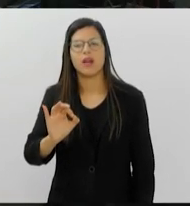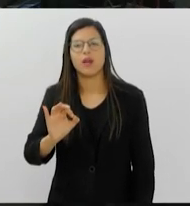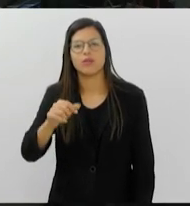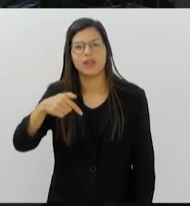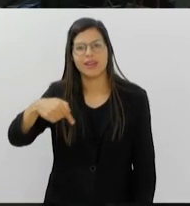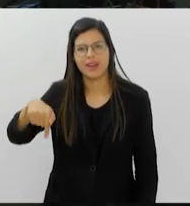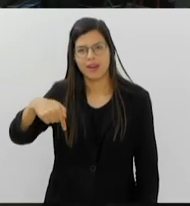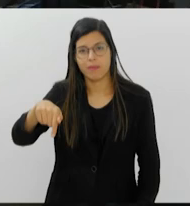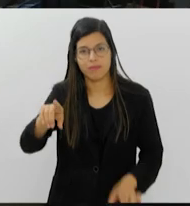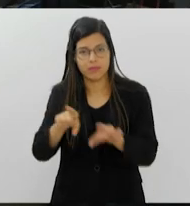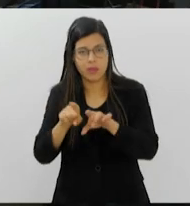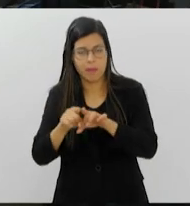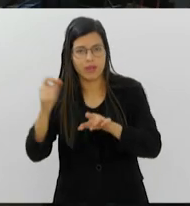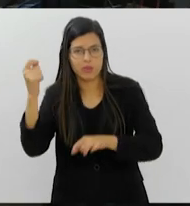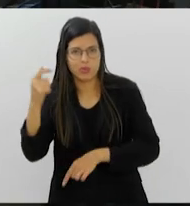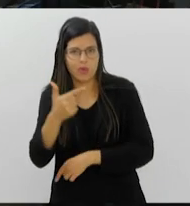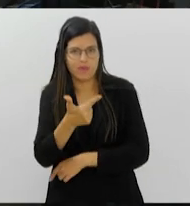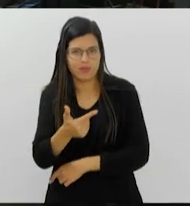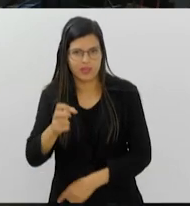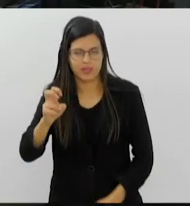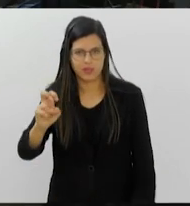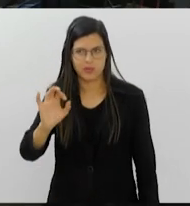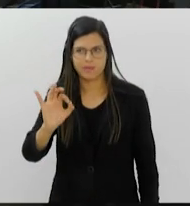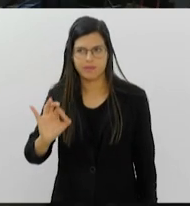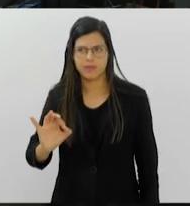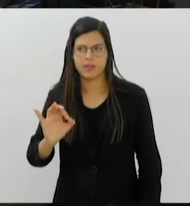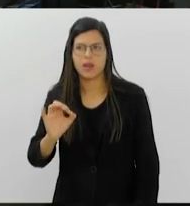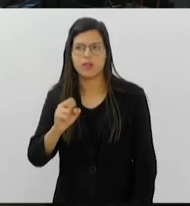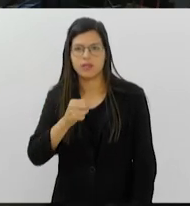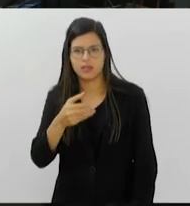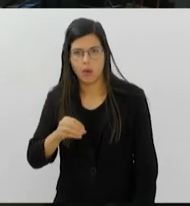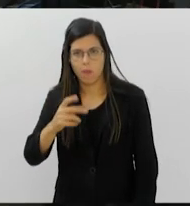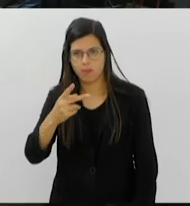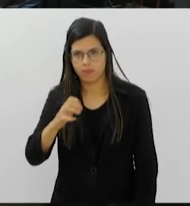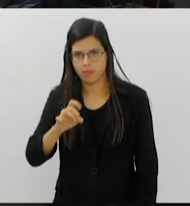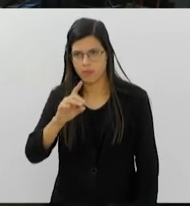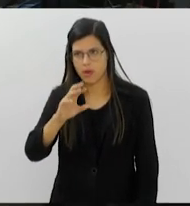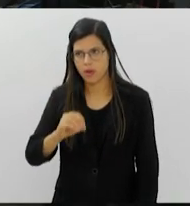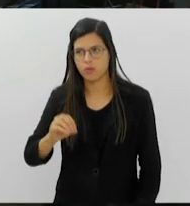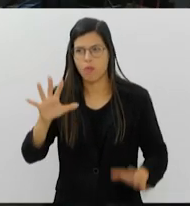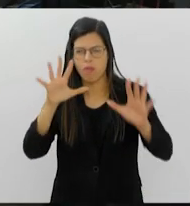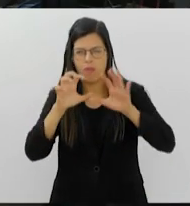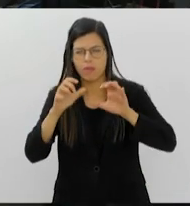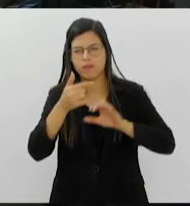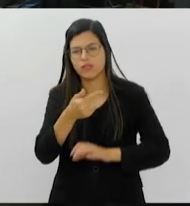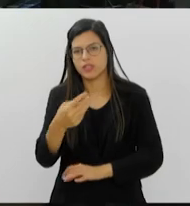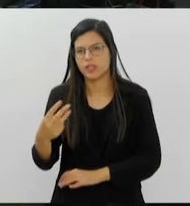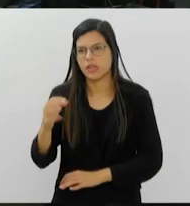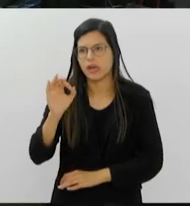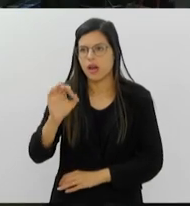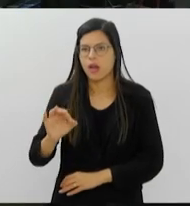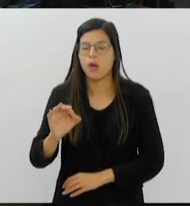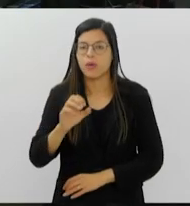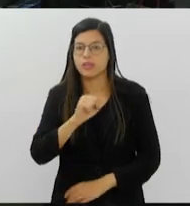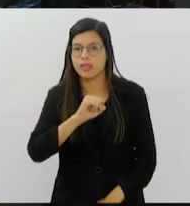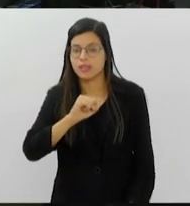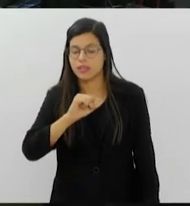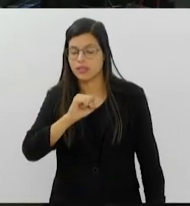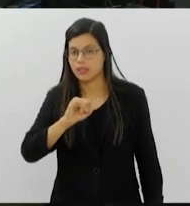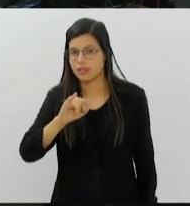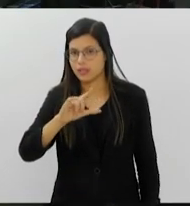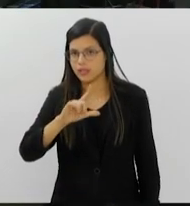Queimados também com sol, 25 graus. São Pedro da Aldeia está um pouco nublado, 23 graus. E Silva Jardim está com